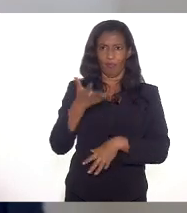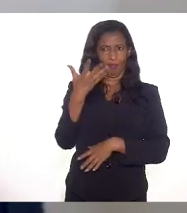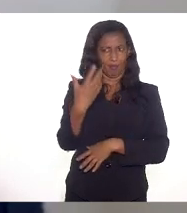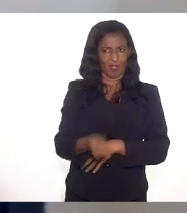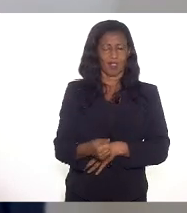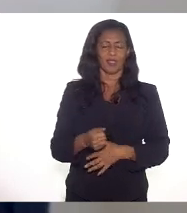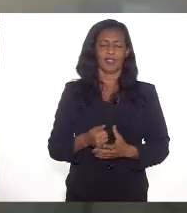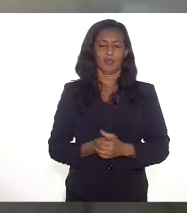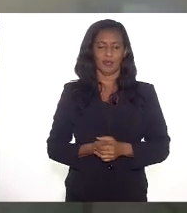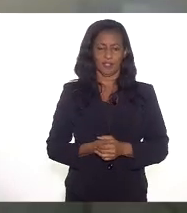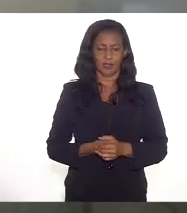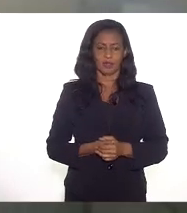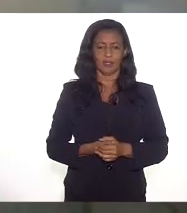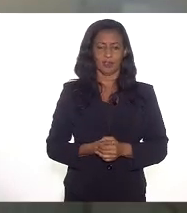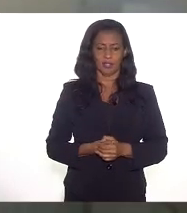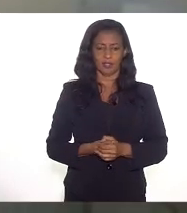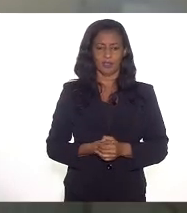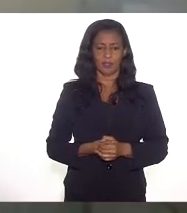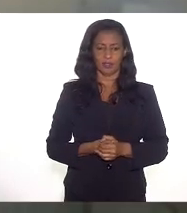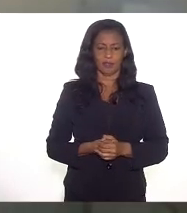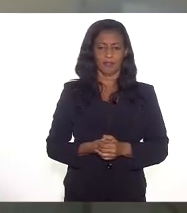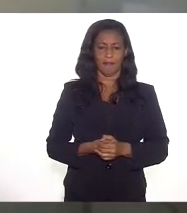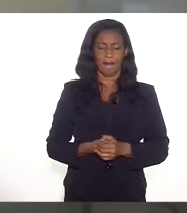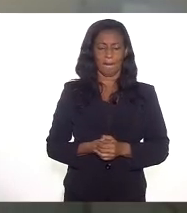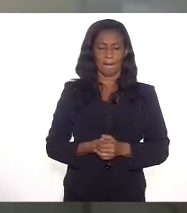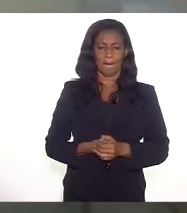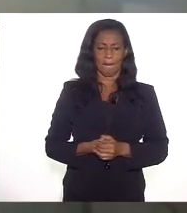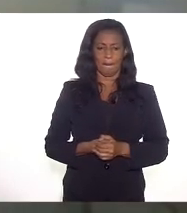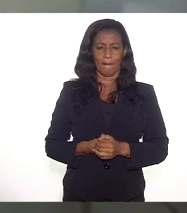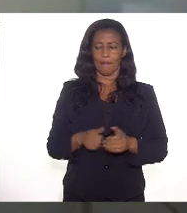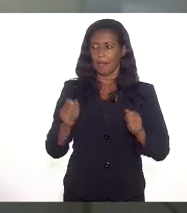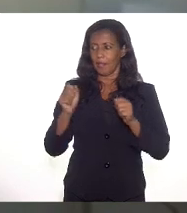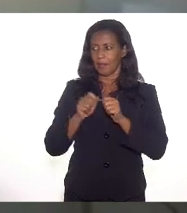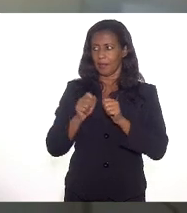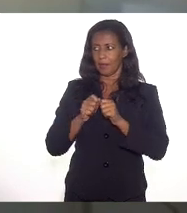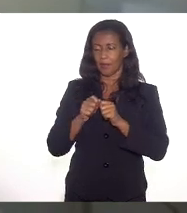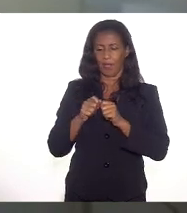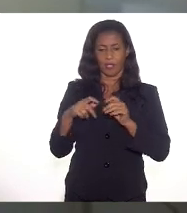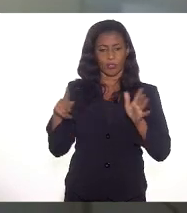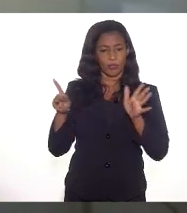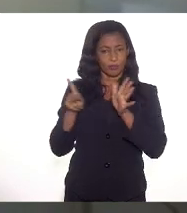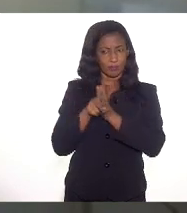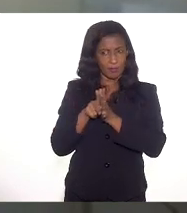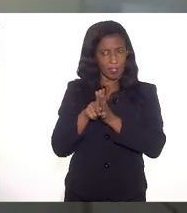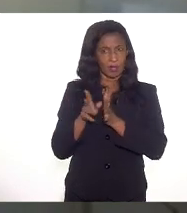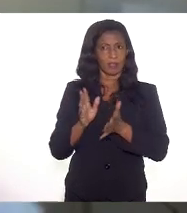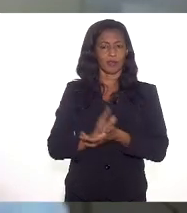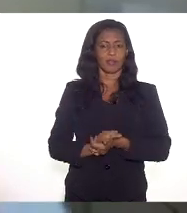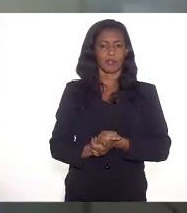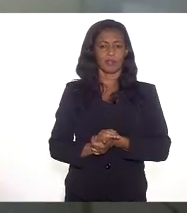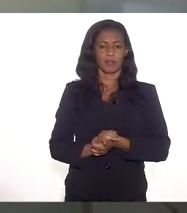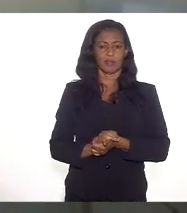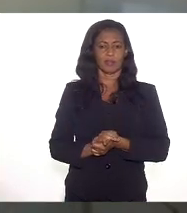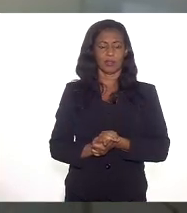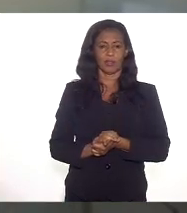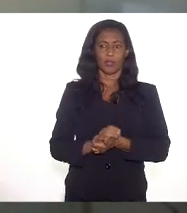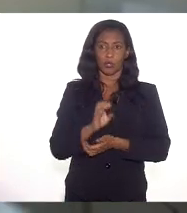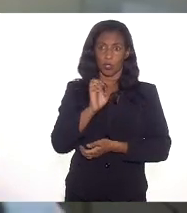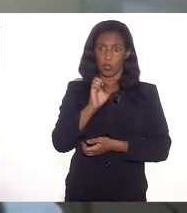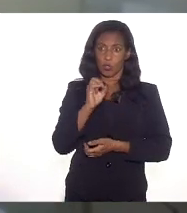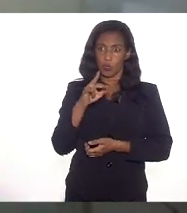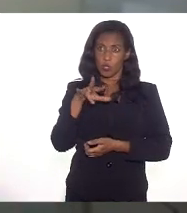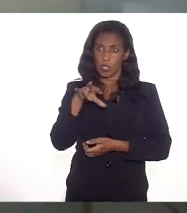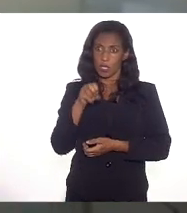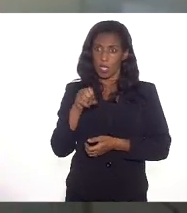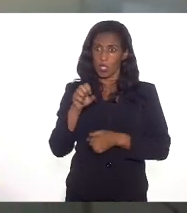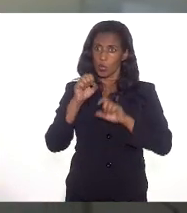já estruturados, consolidados. Né? Que faz parte, inclusive, faz parte de um dos eixos